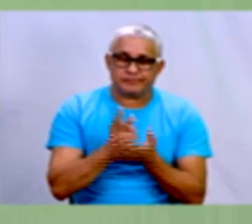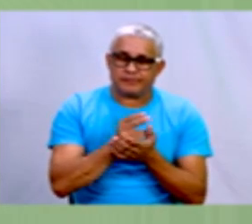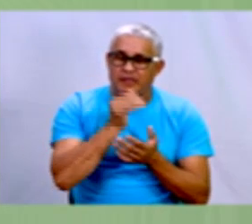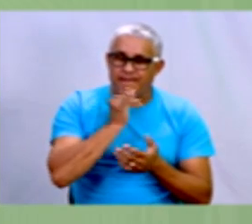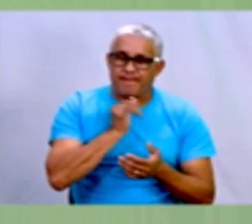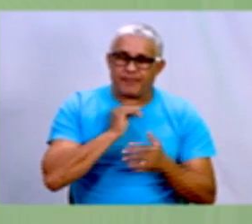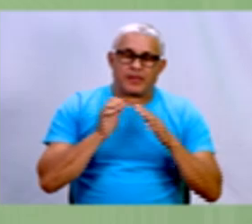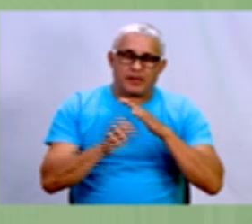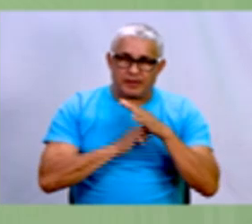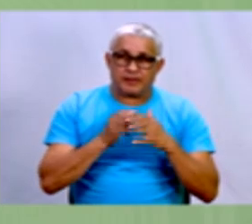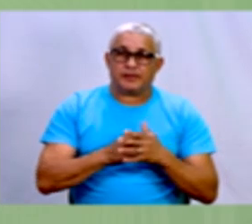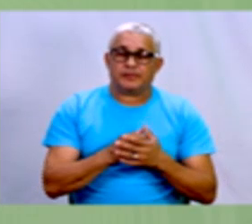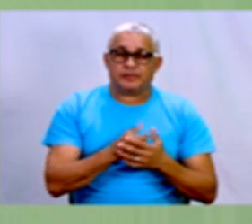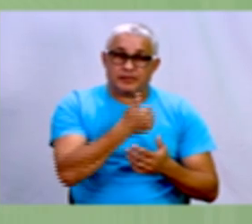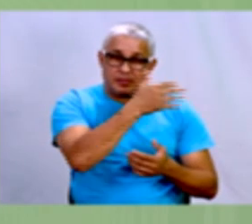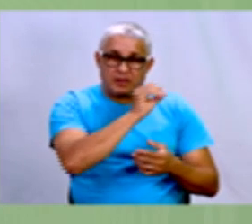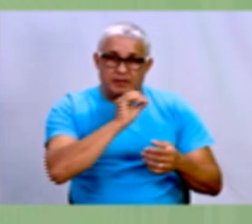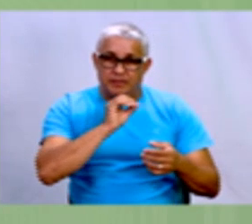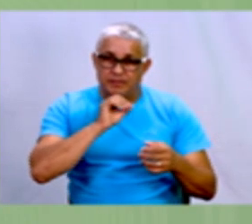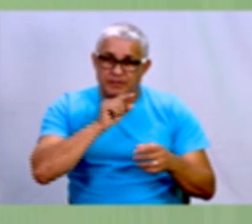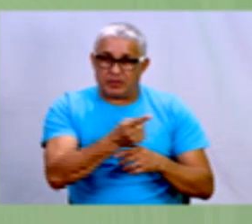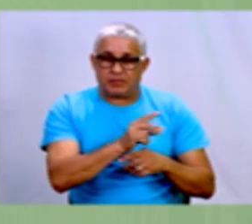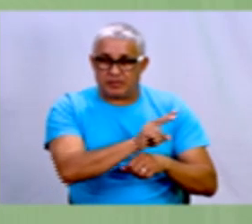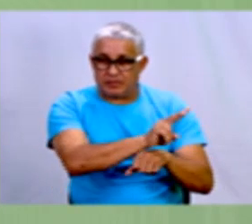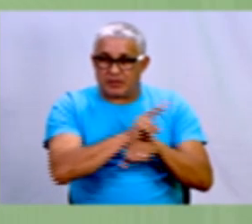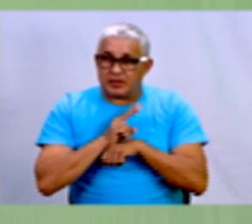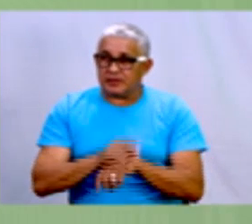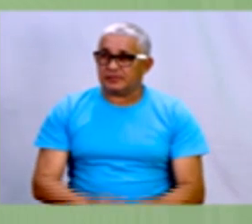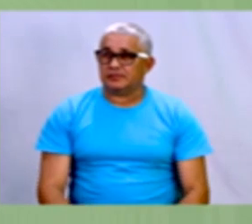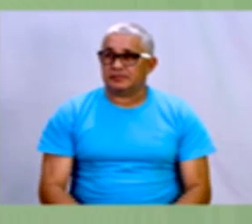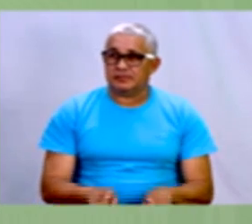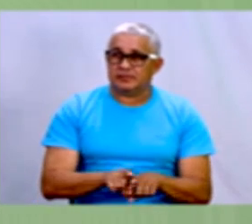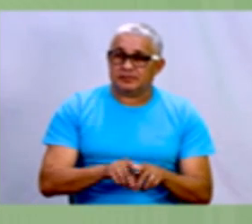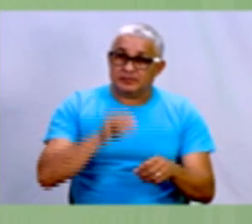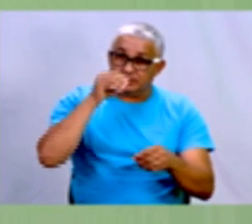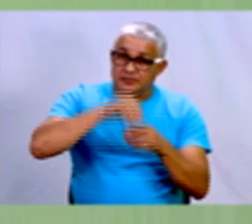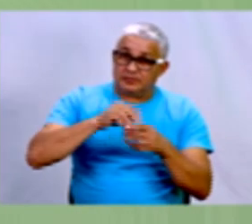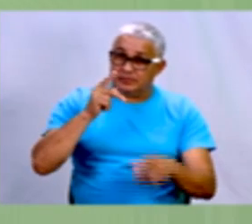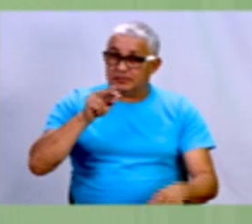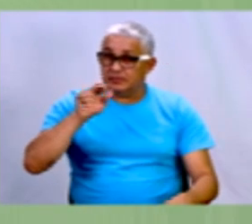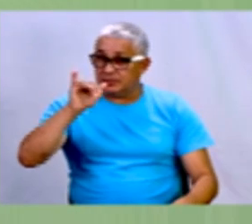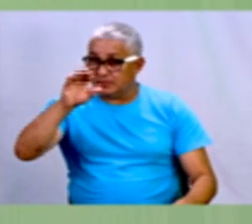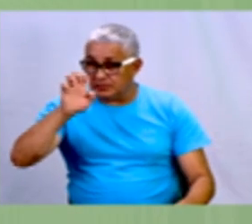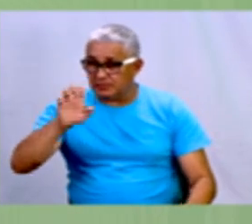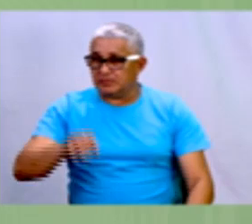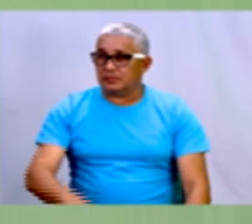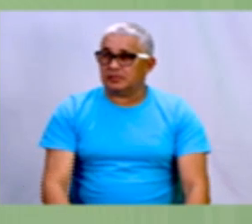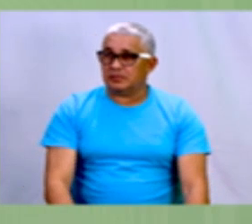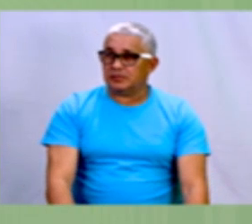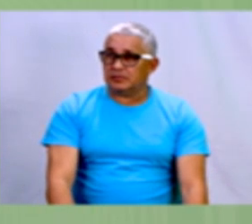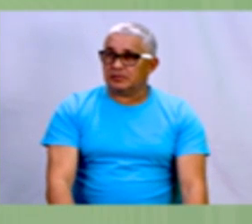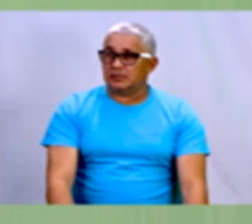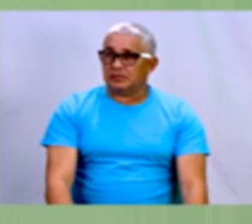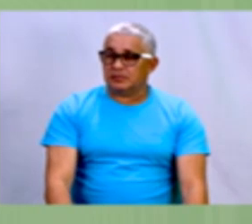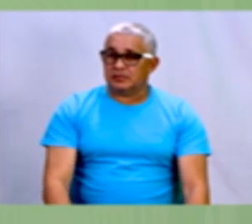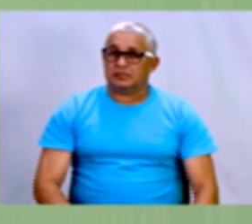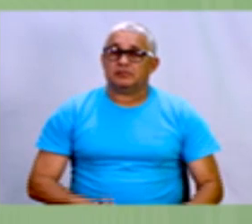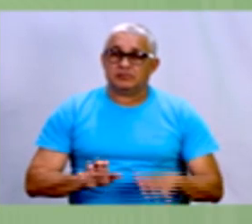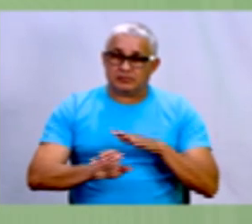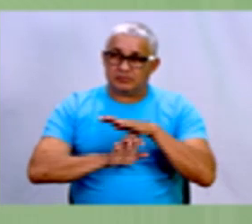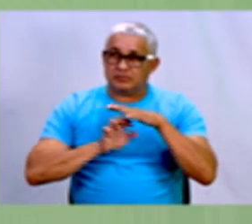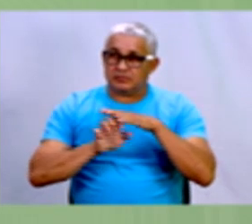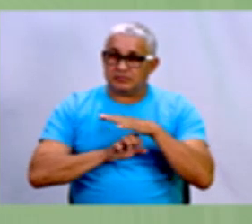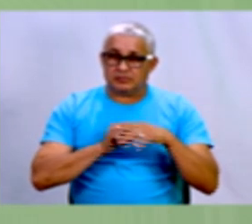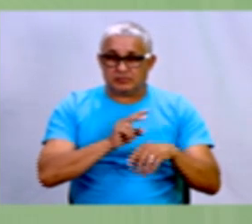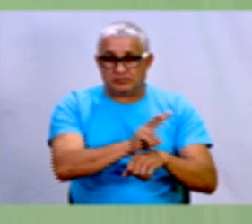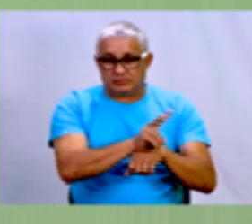daquela empresa que emprestou os 10 mil. A gente vai falar agora, mas dentro do sistema da tabela Price, tá? Uma empresa